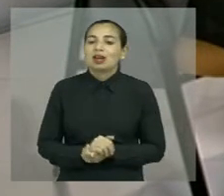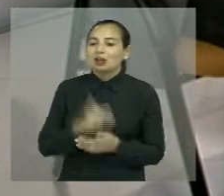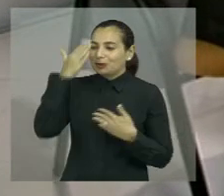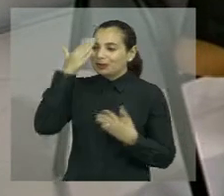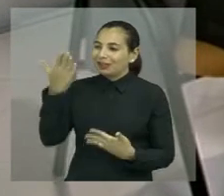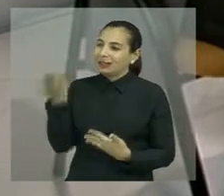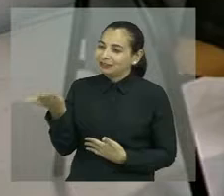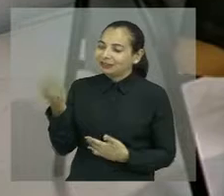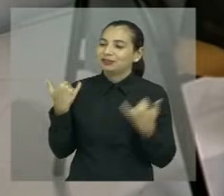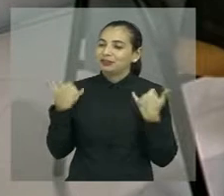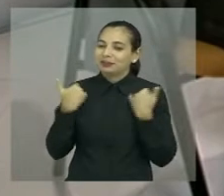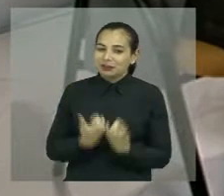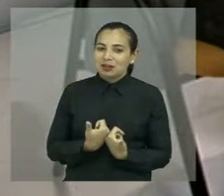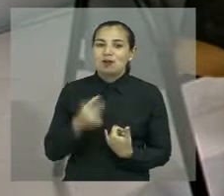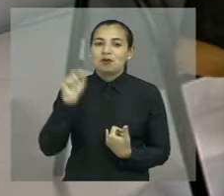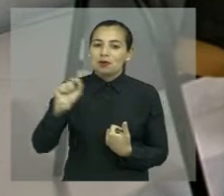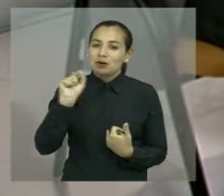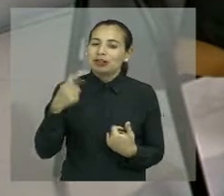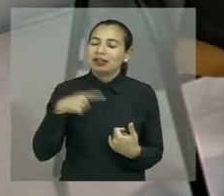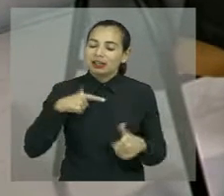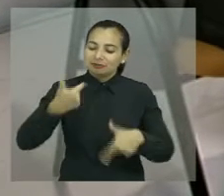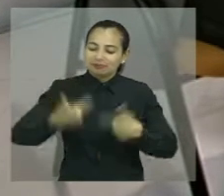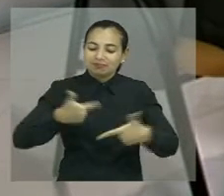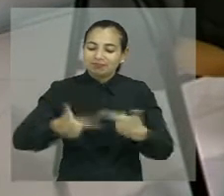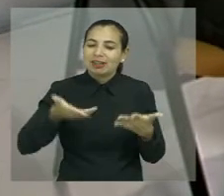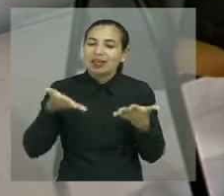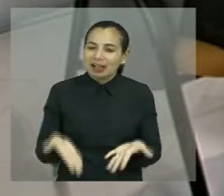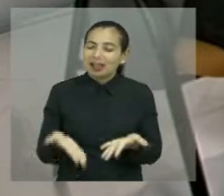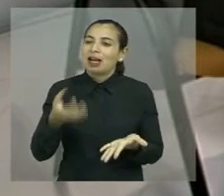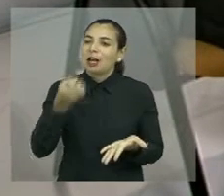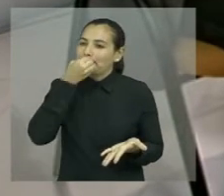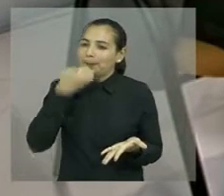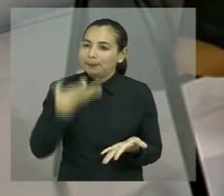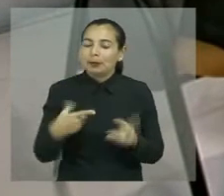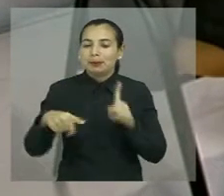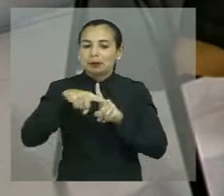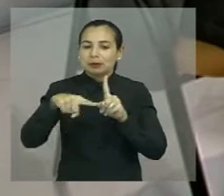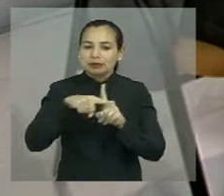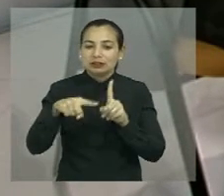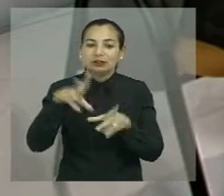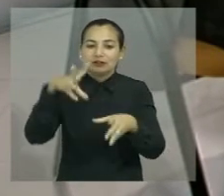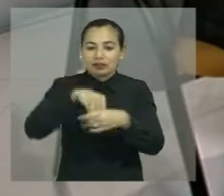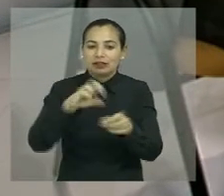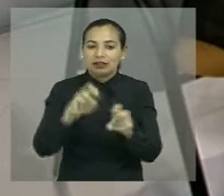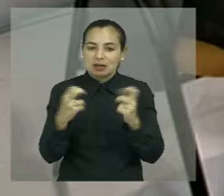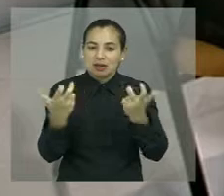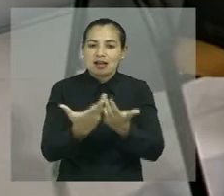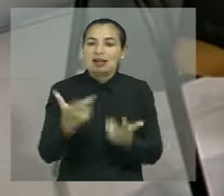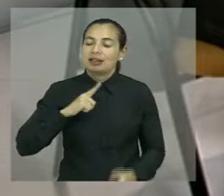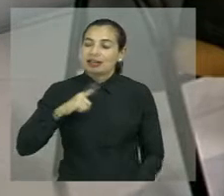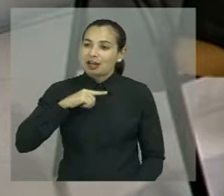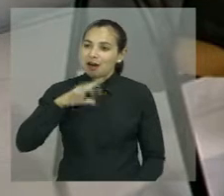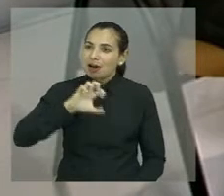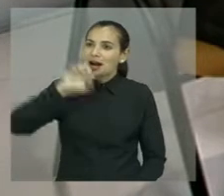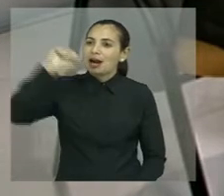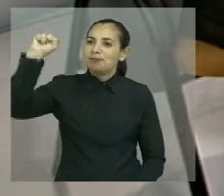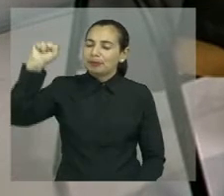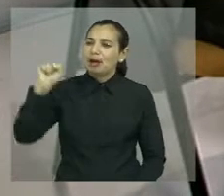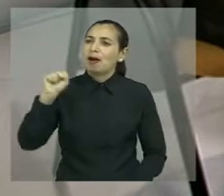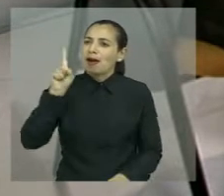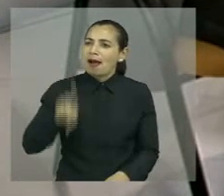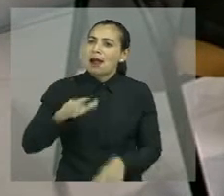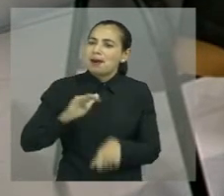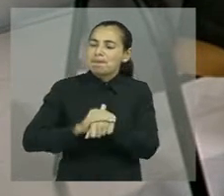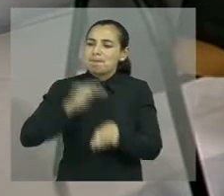pela entrevista e parabéns pela sua produção aqui na Câmara Municipal, que foi o campeão, né? No bom sentido, que foi o que